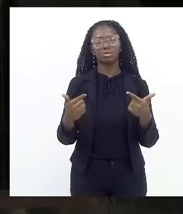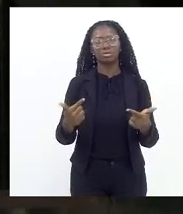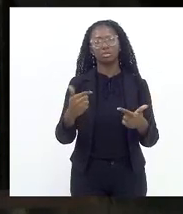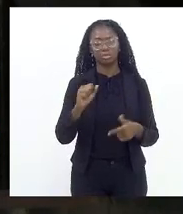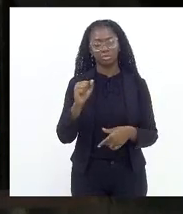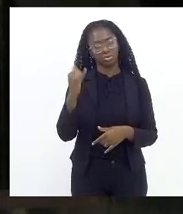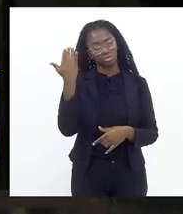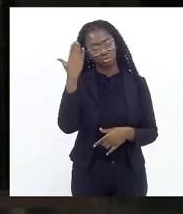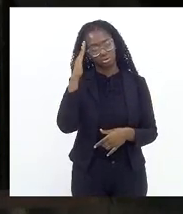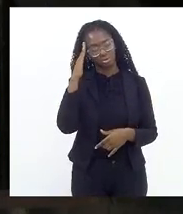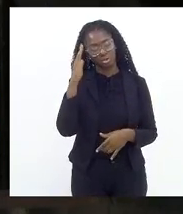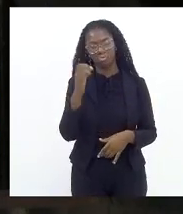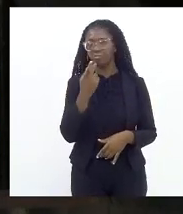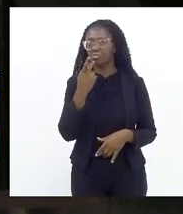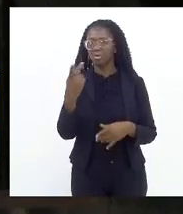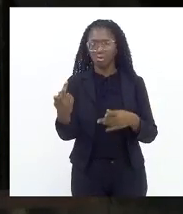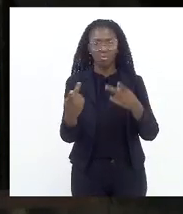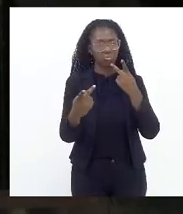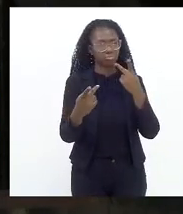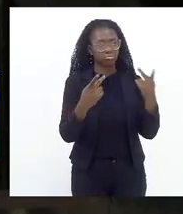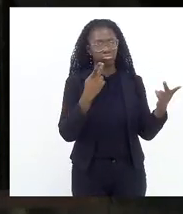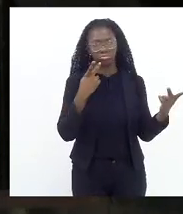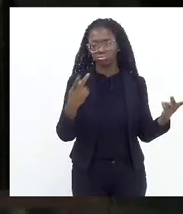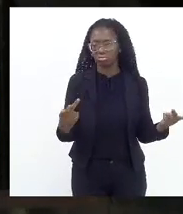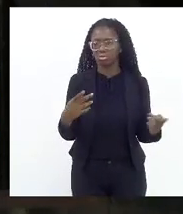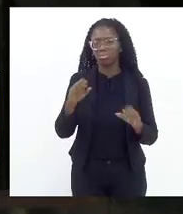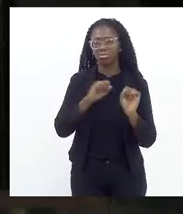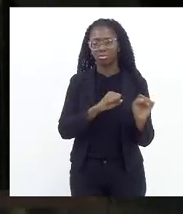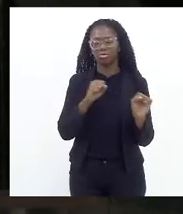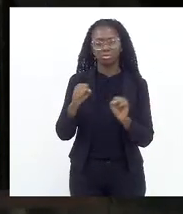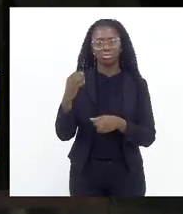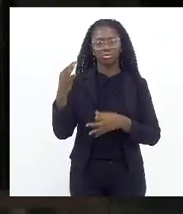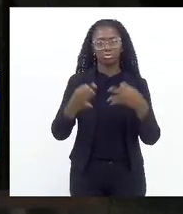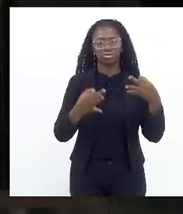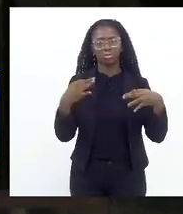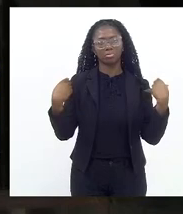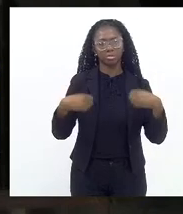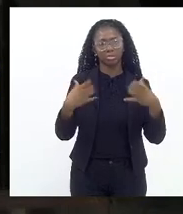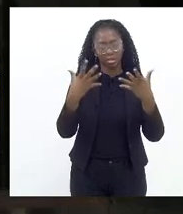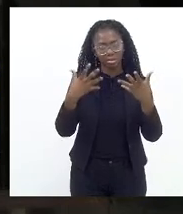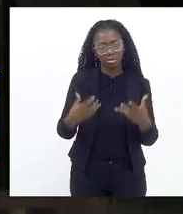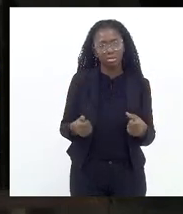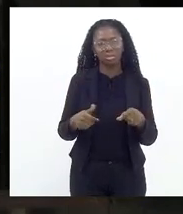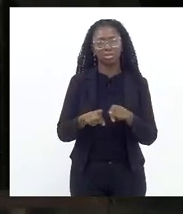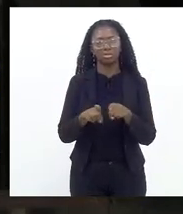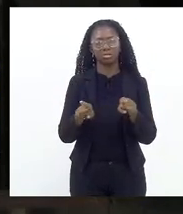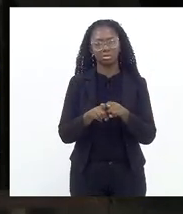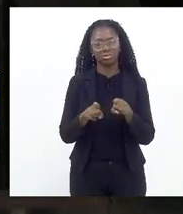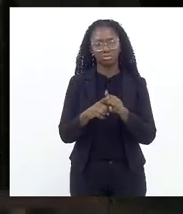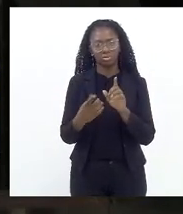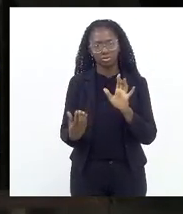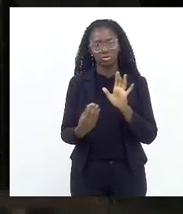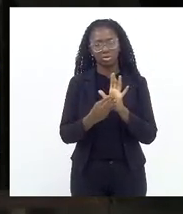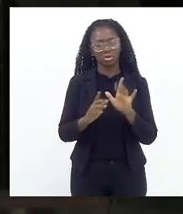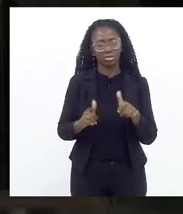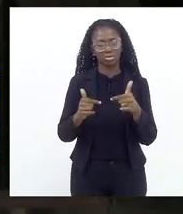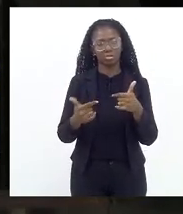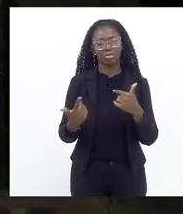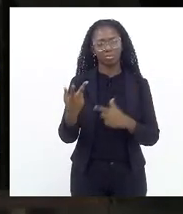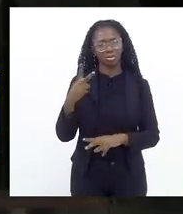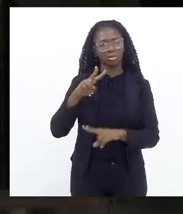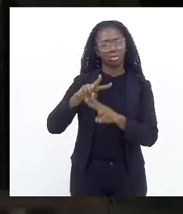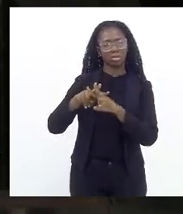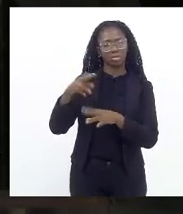entender, oferecer denúncias, né, o Poder Judiciário precisa aceitar a denúncia, instaurar a ação penal e aí